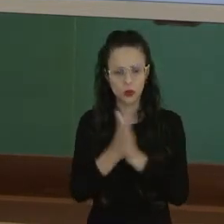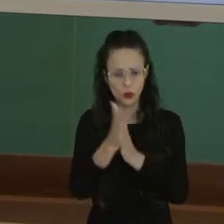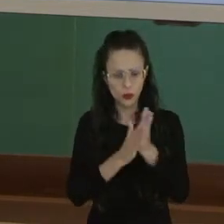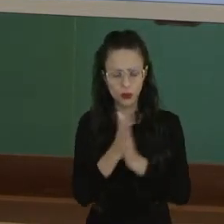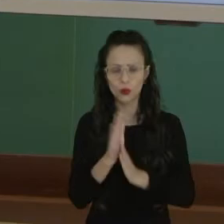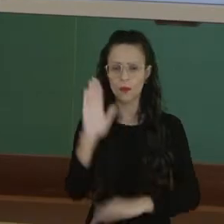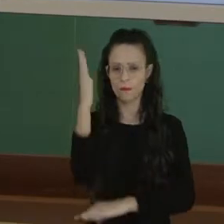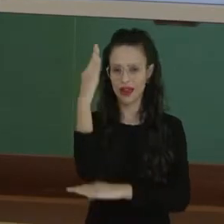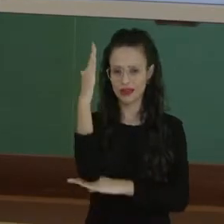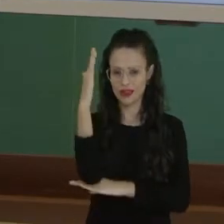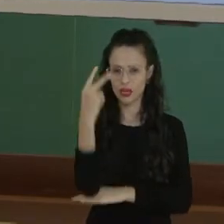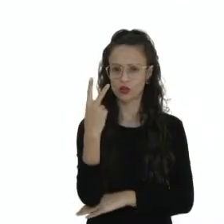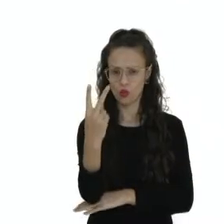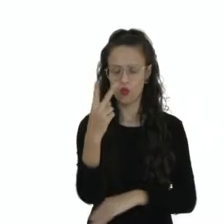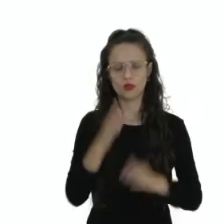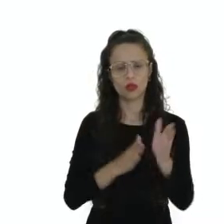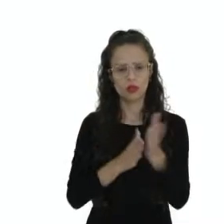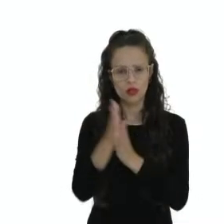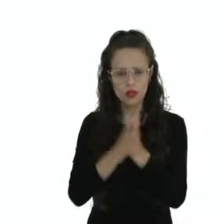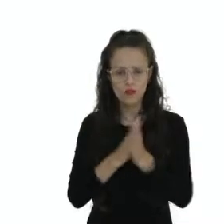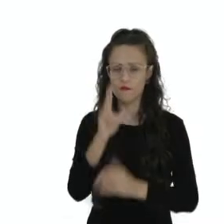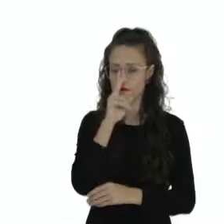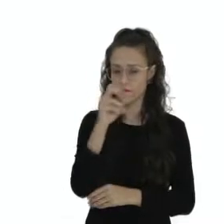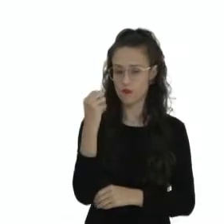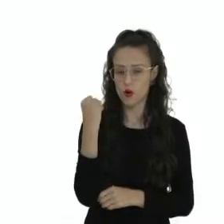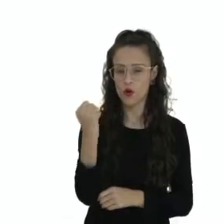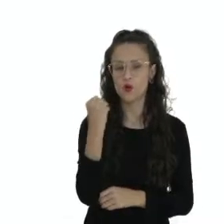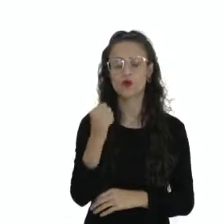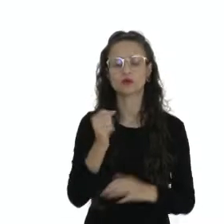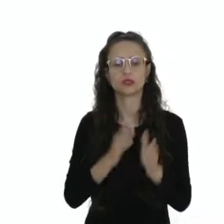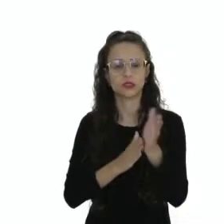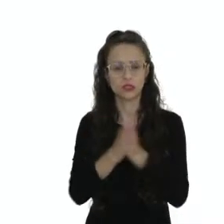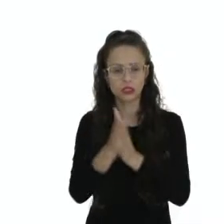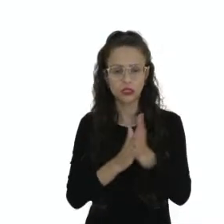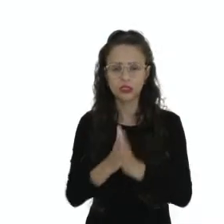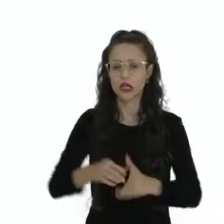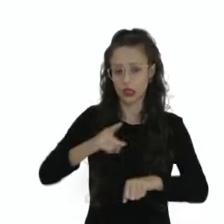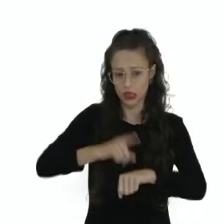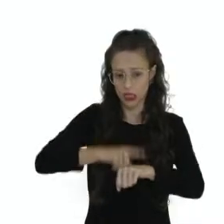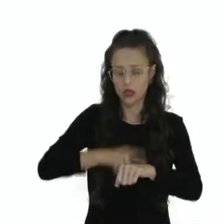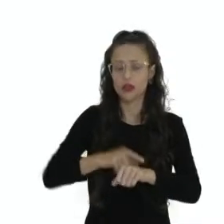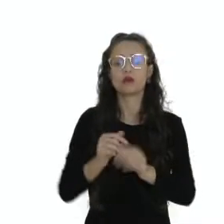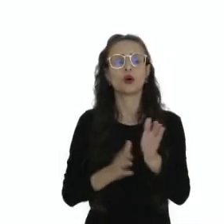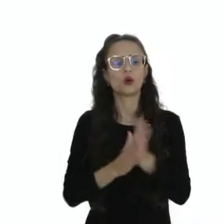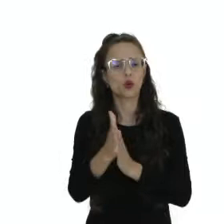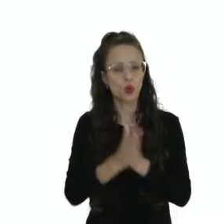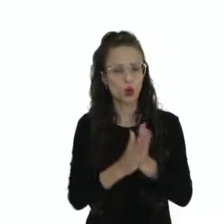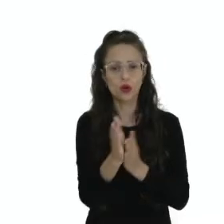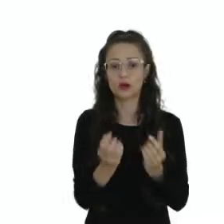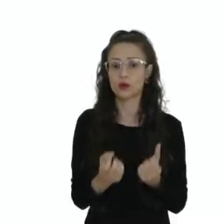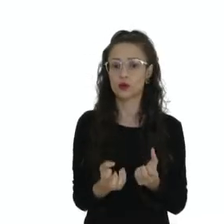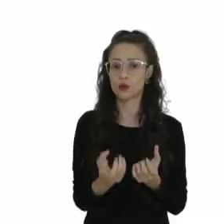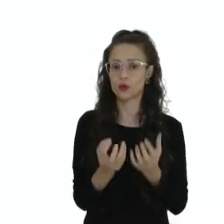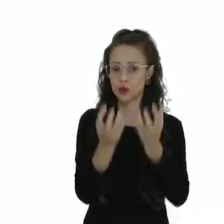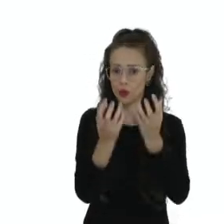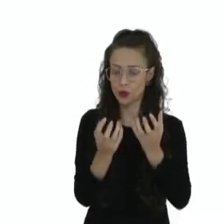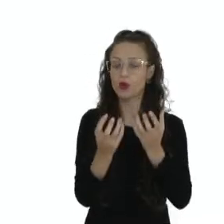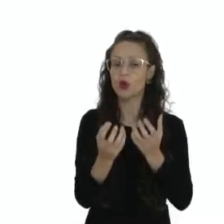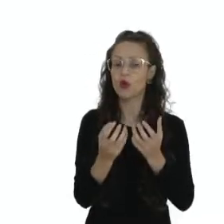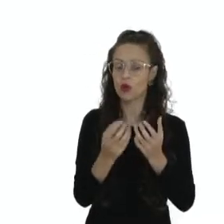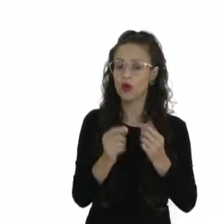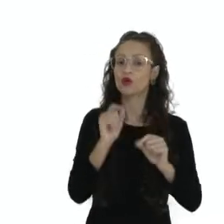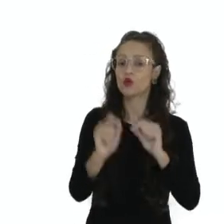pedaços de madeira com força bastante e por um tempo suficiente, a madeira se inflama. você transforma